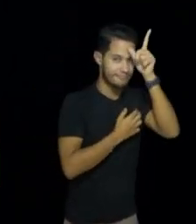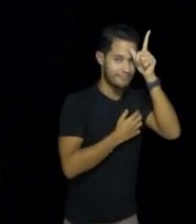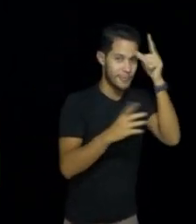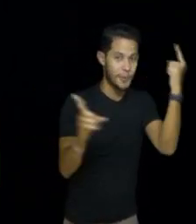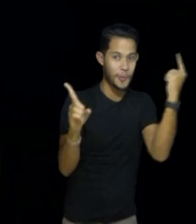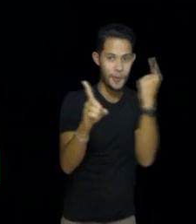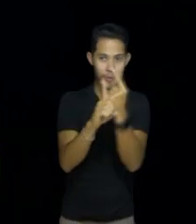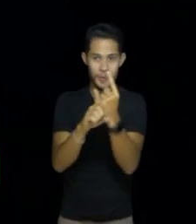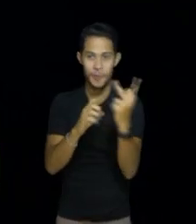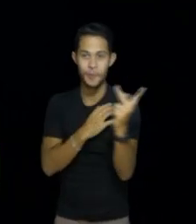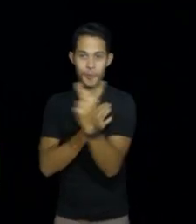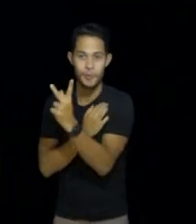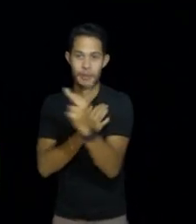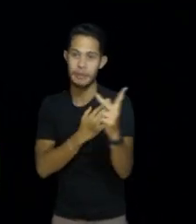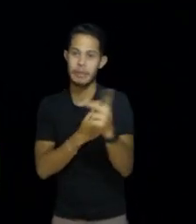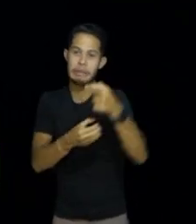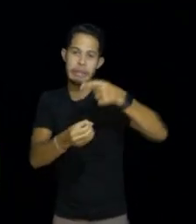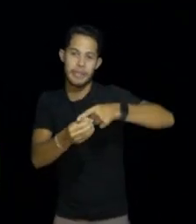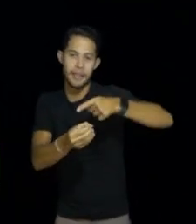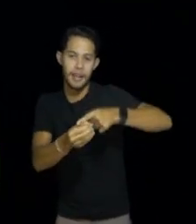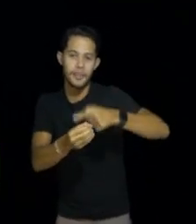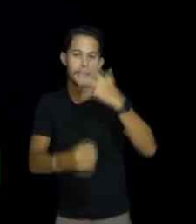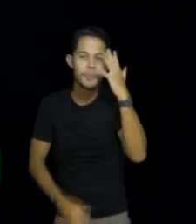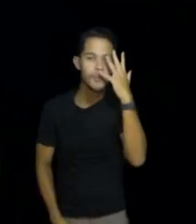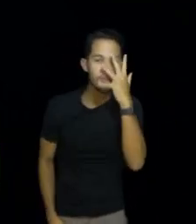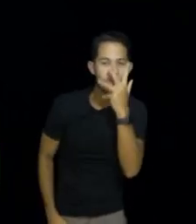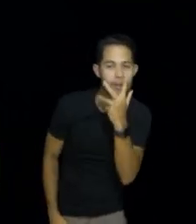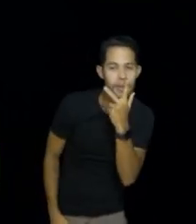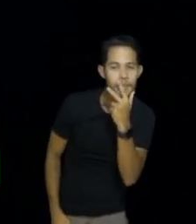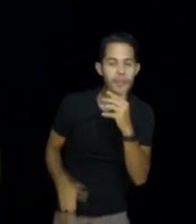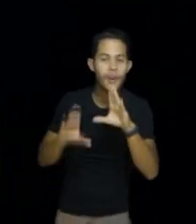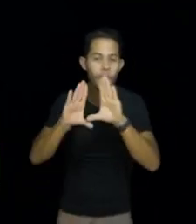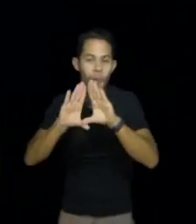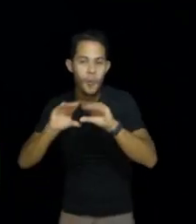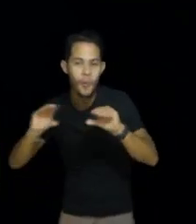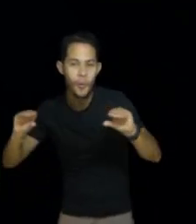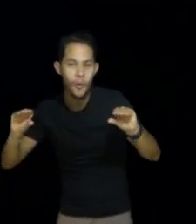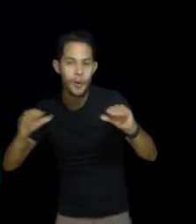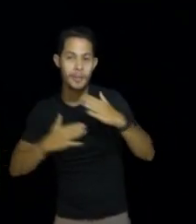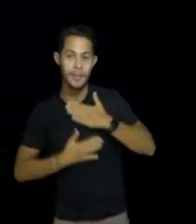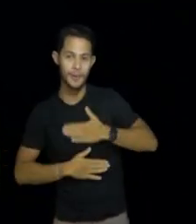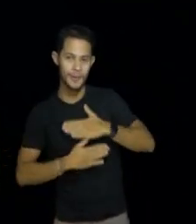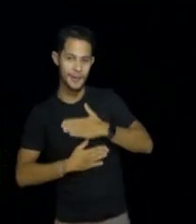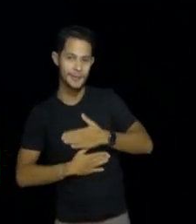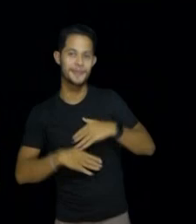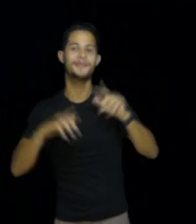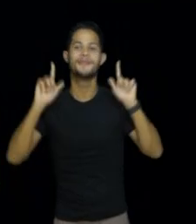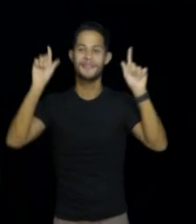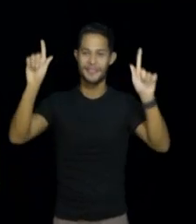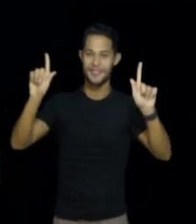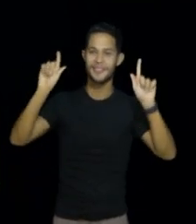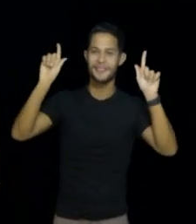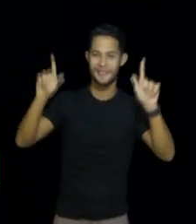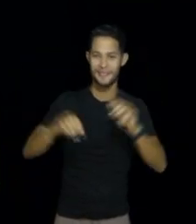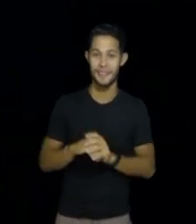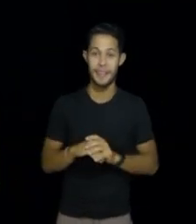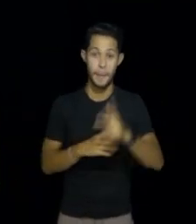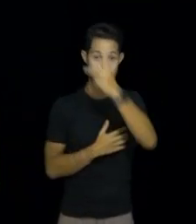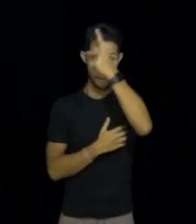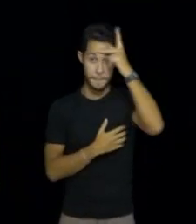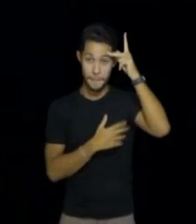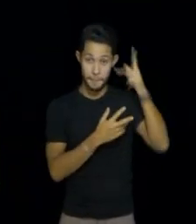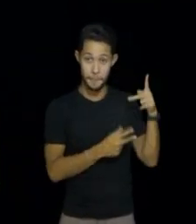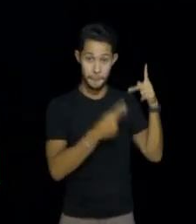numa cidade charmosa, aconchegante, tranquila e divertida. Quem visita Pomerode sabe que